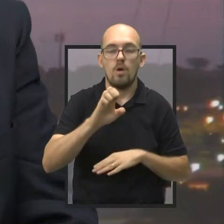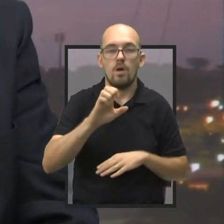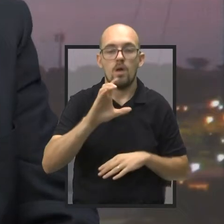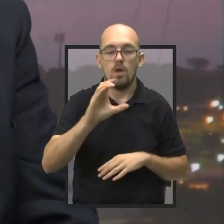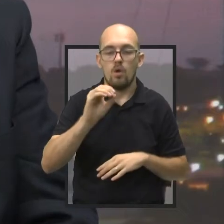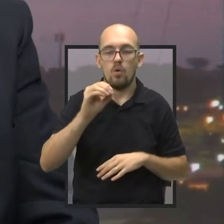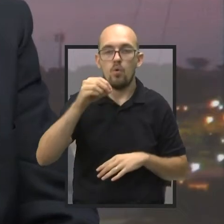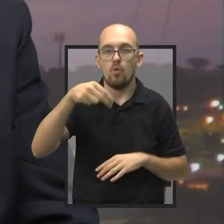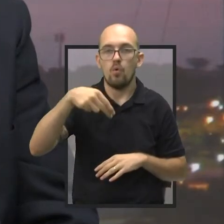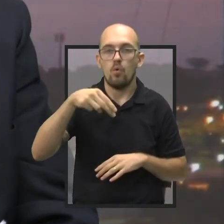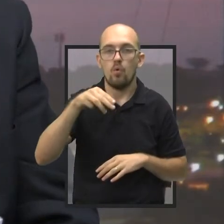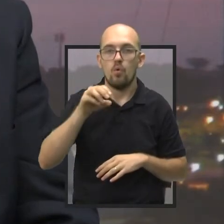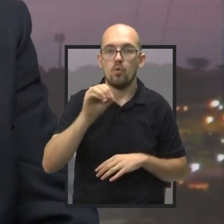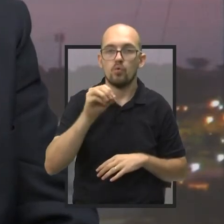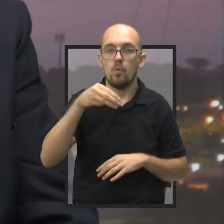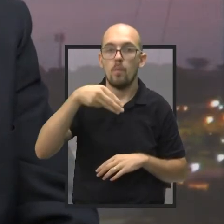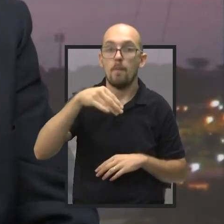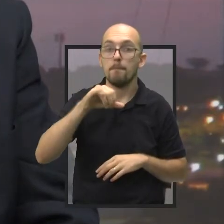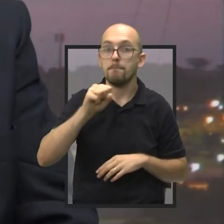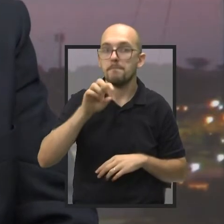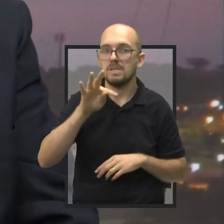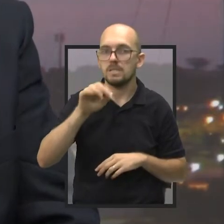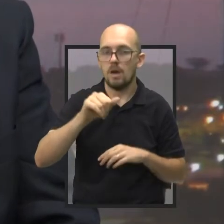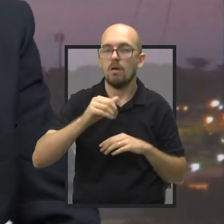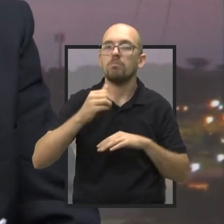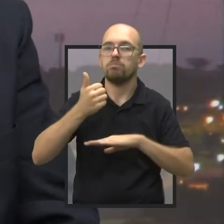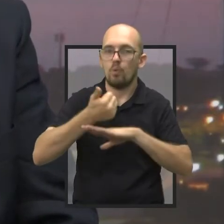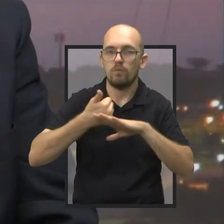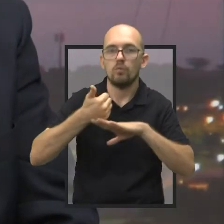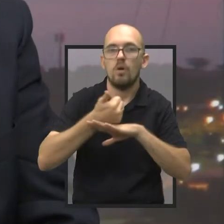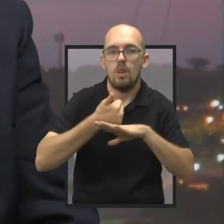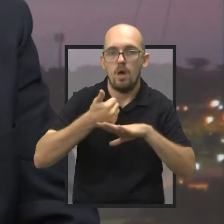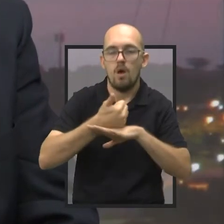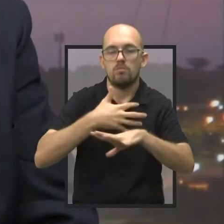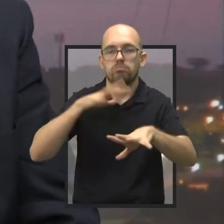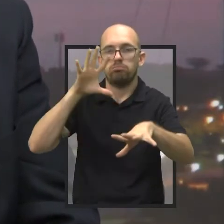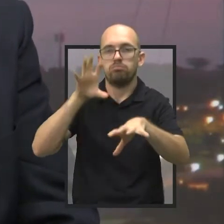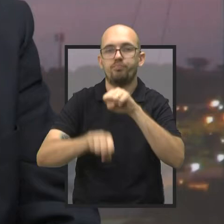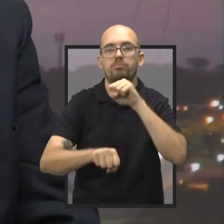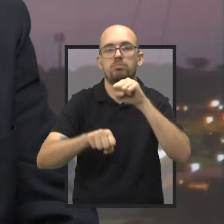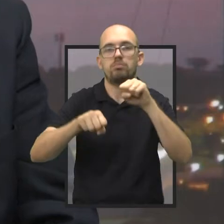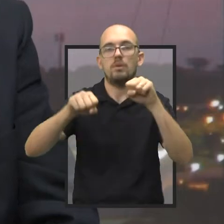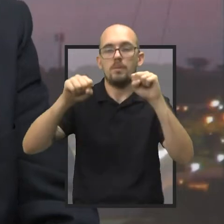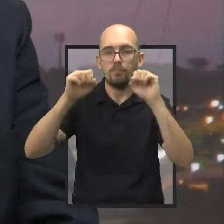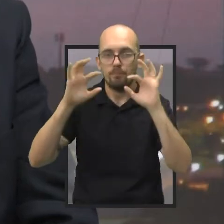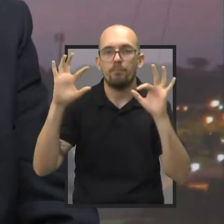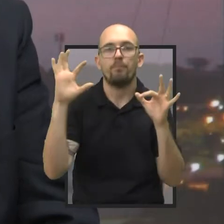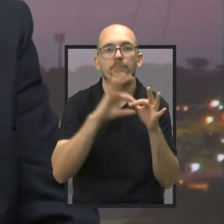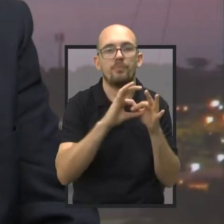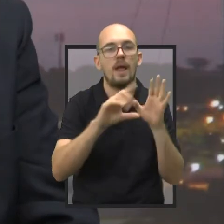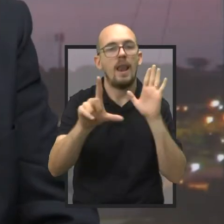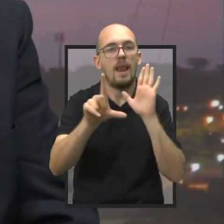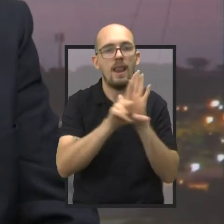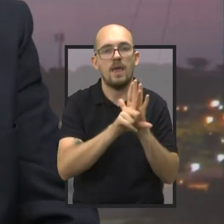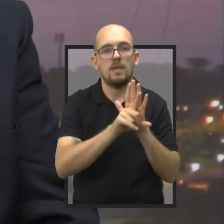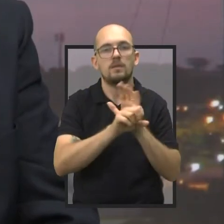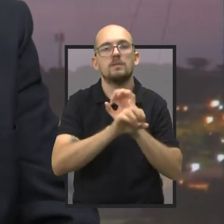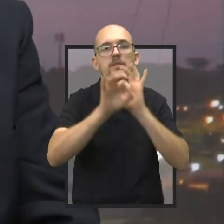passasse no rol das profissões aqui no Brasil e tivesse o seu exercício legal, né,